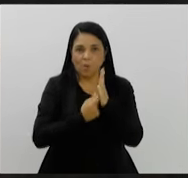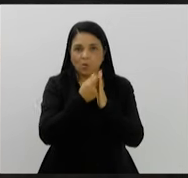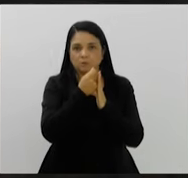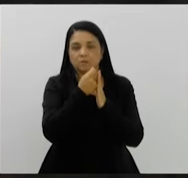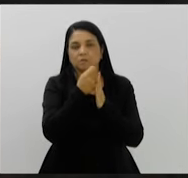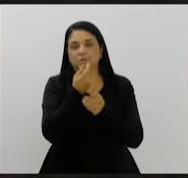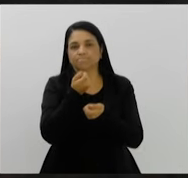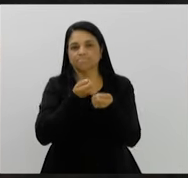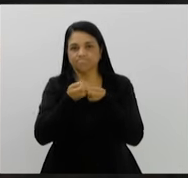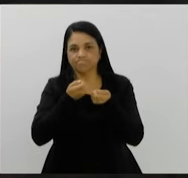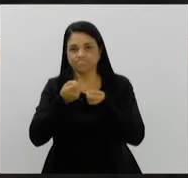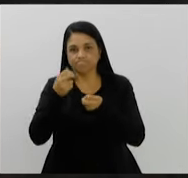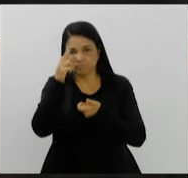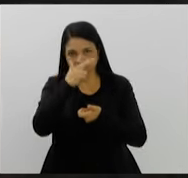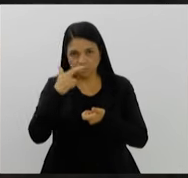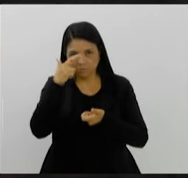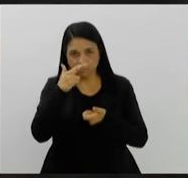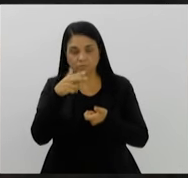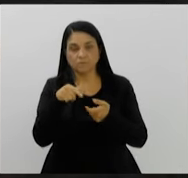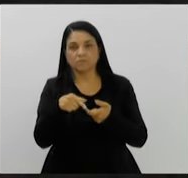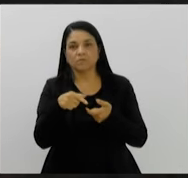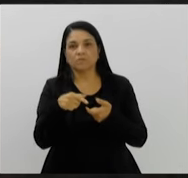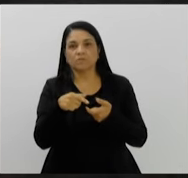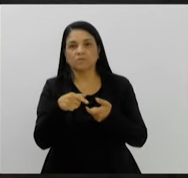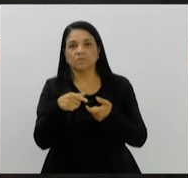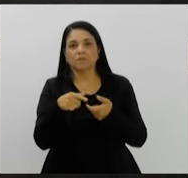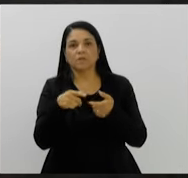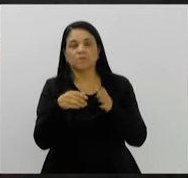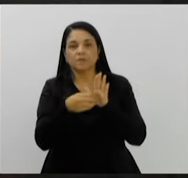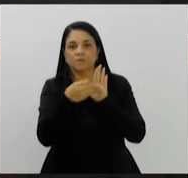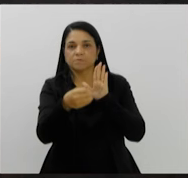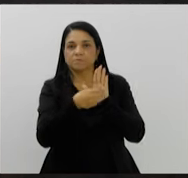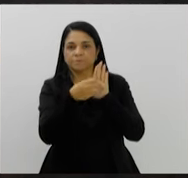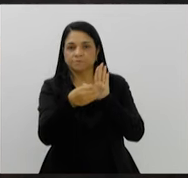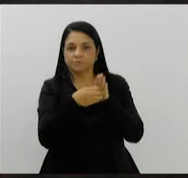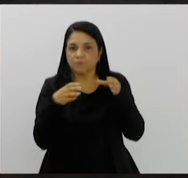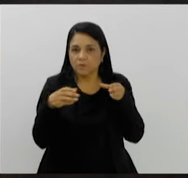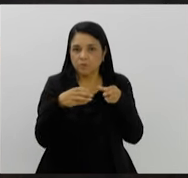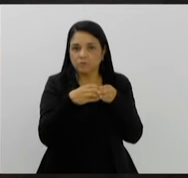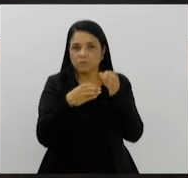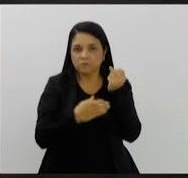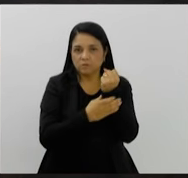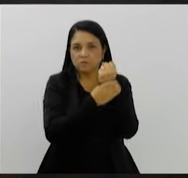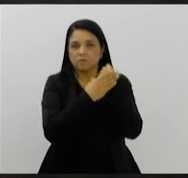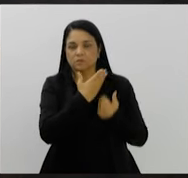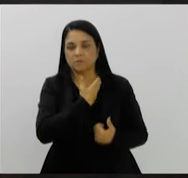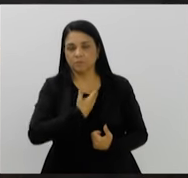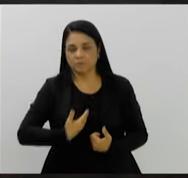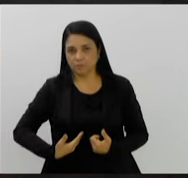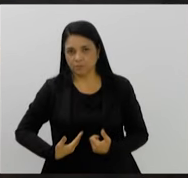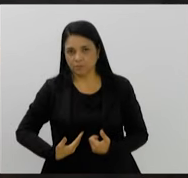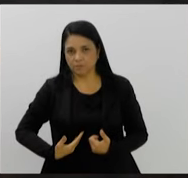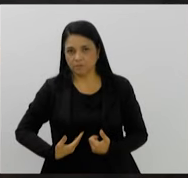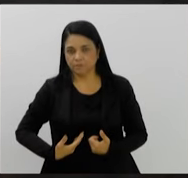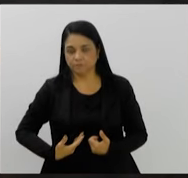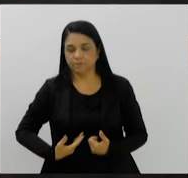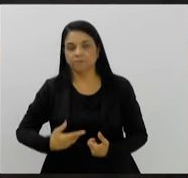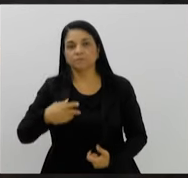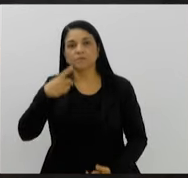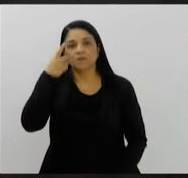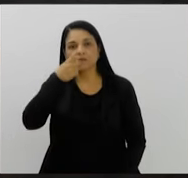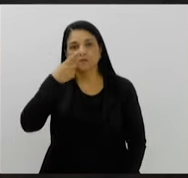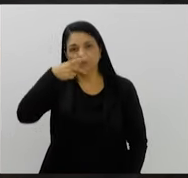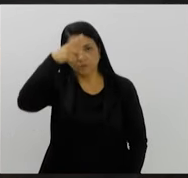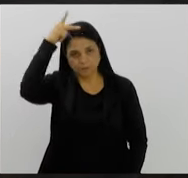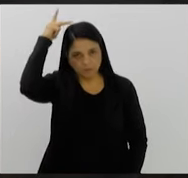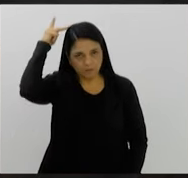Finanças fiscalização financeira e controle para emitir parecer pela comissão de Segurança Pública Deputado